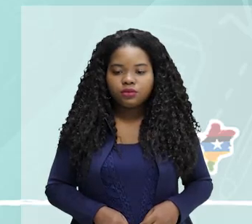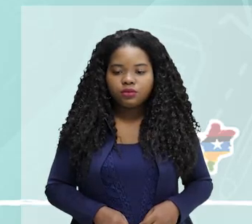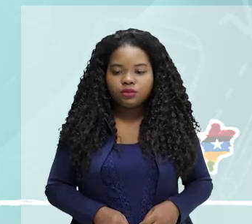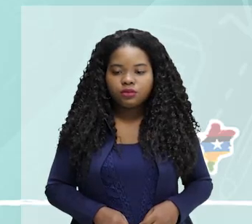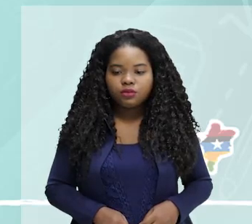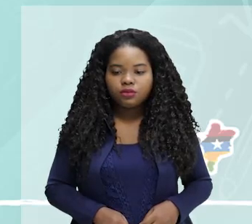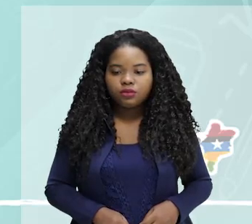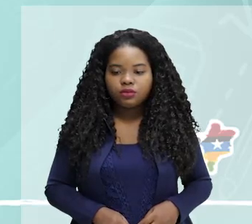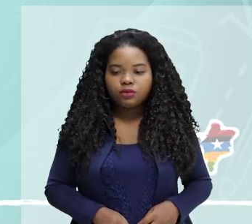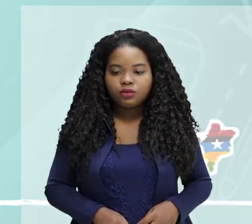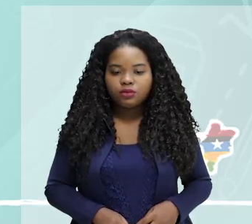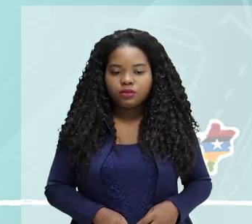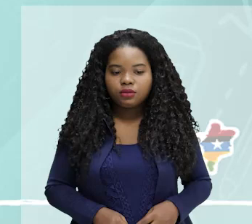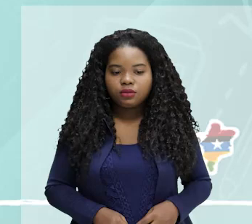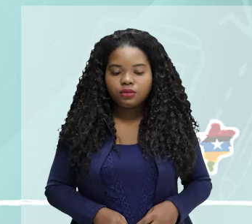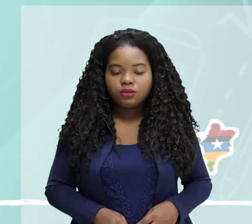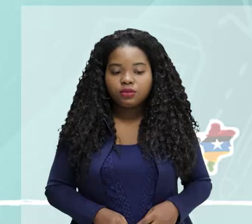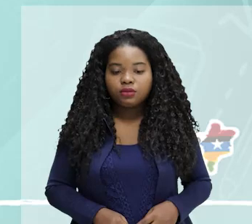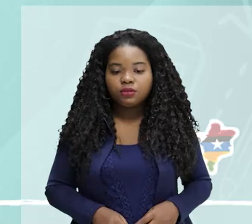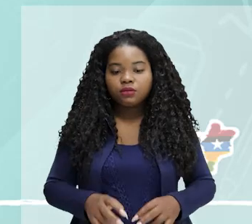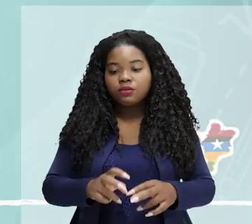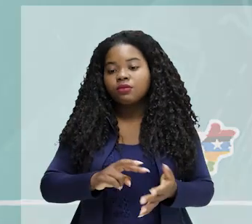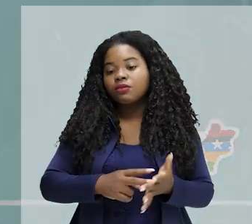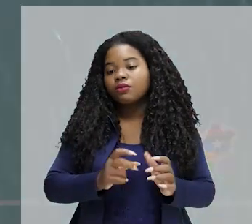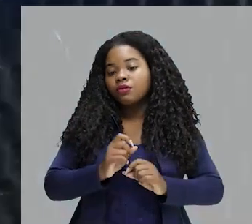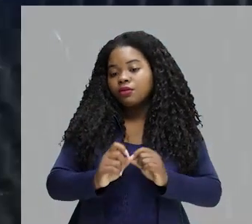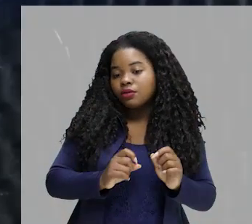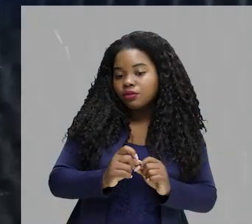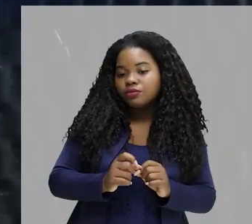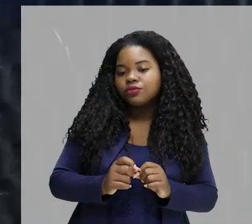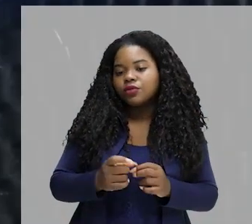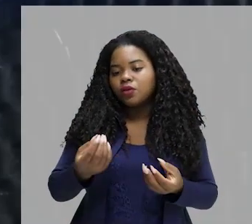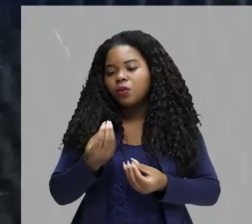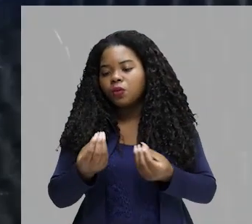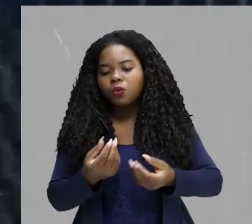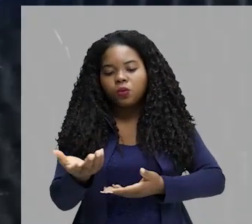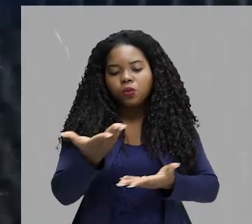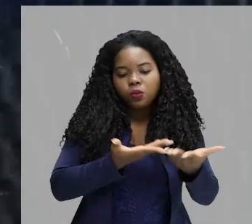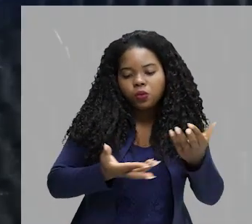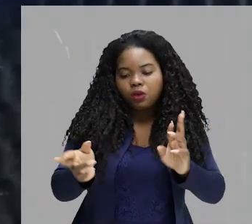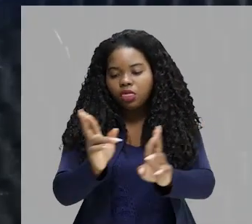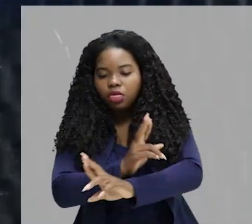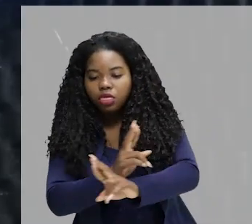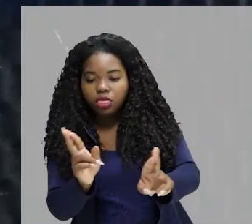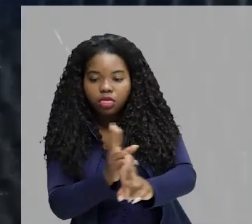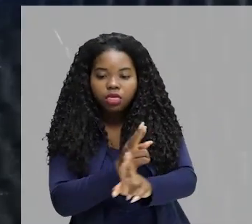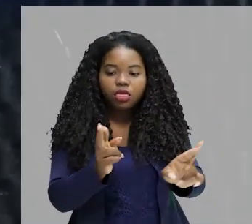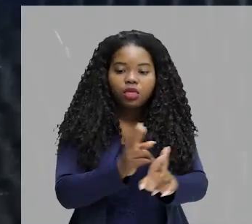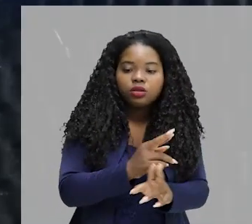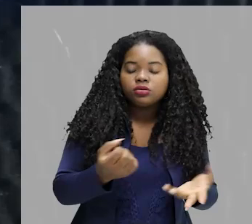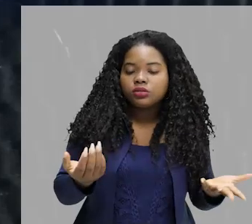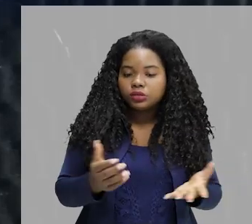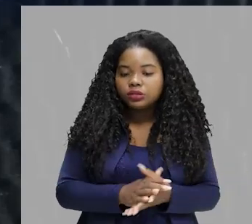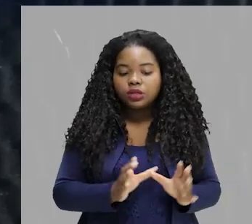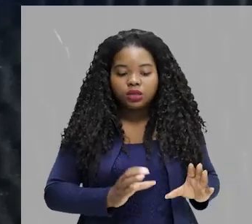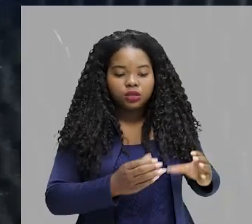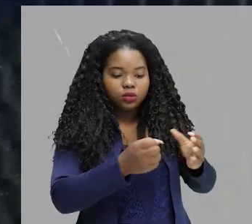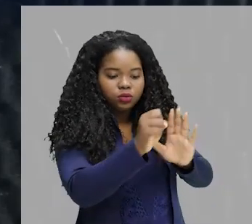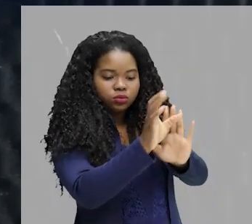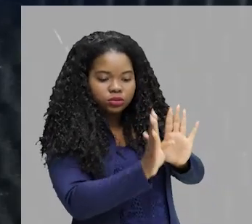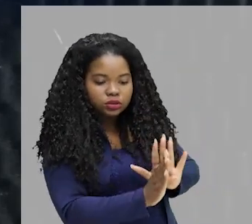eles interagem com o mundo, ou seja, do significado, do sentido simbólico que aquele grupo